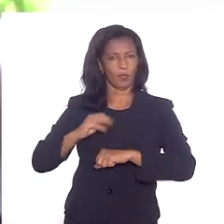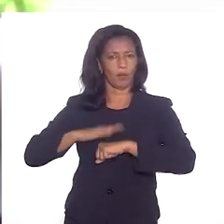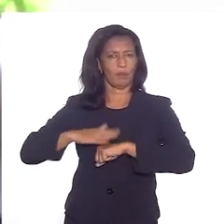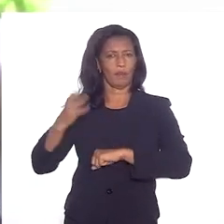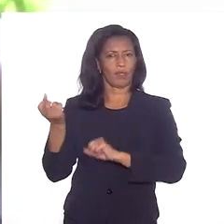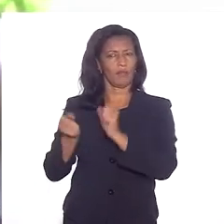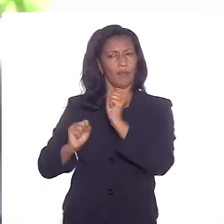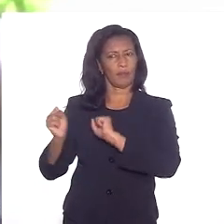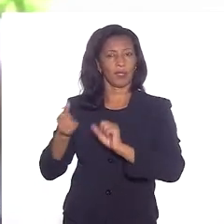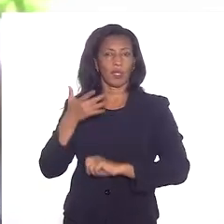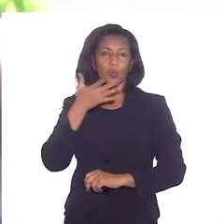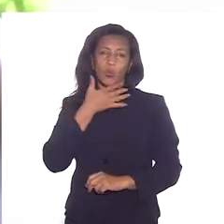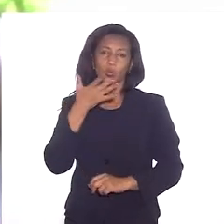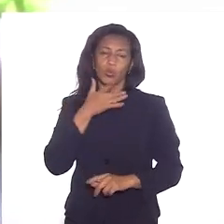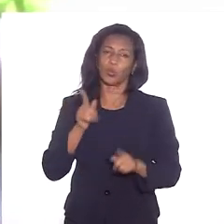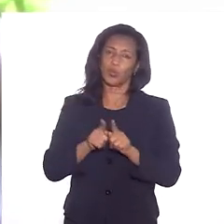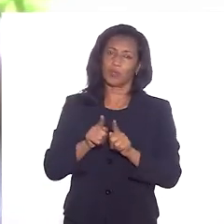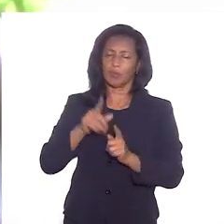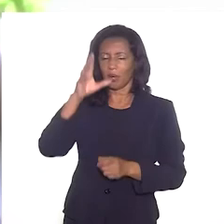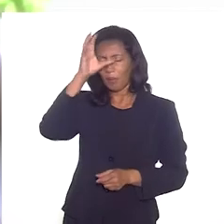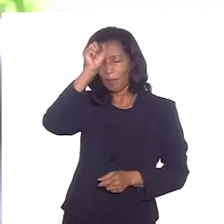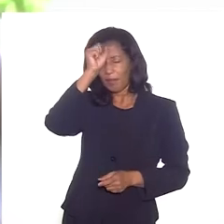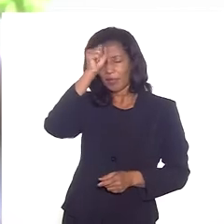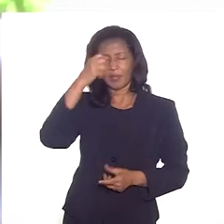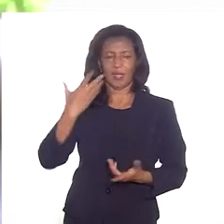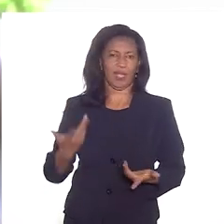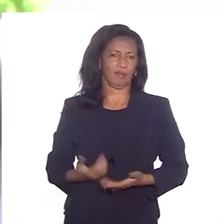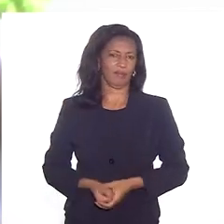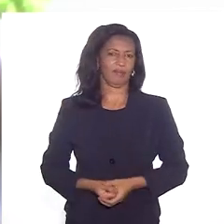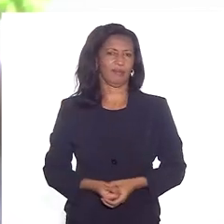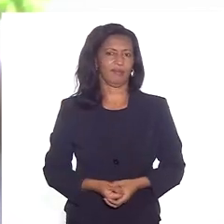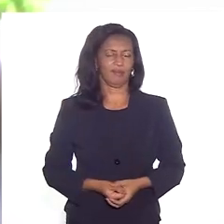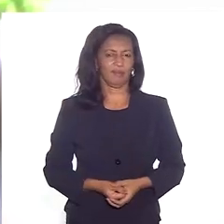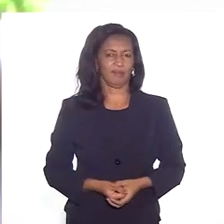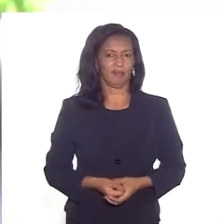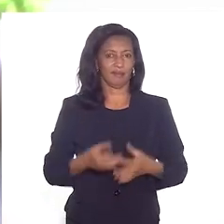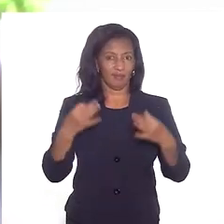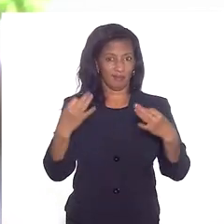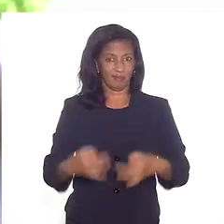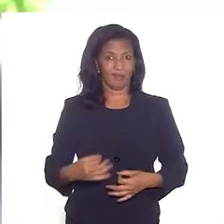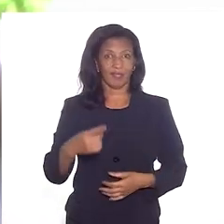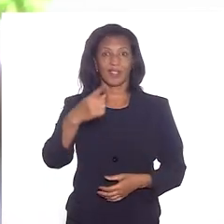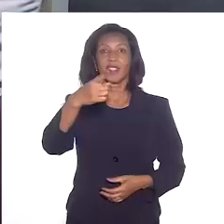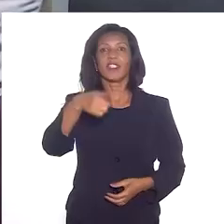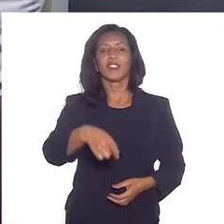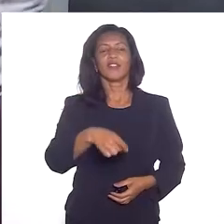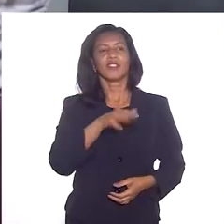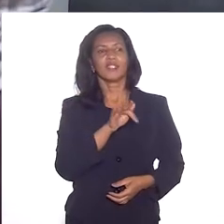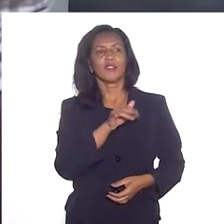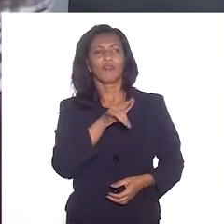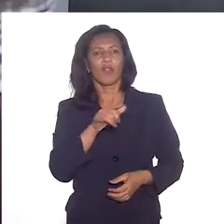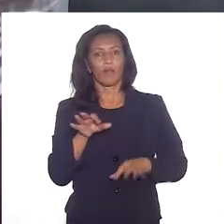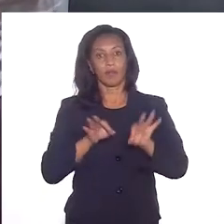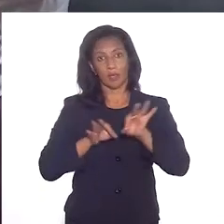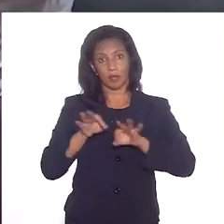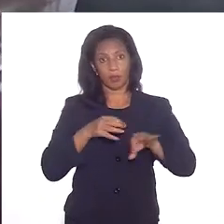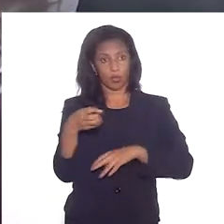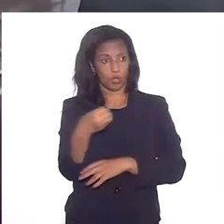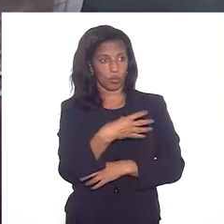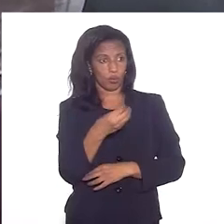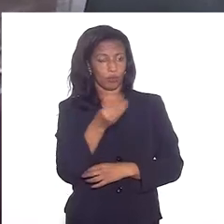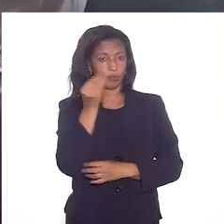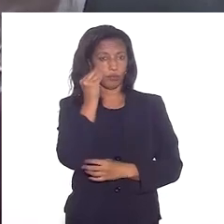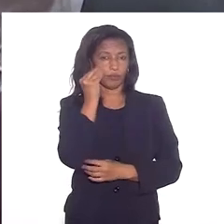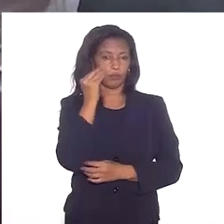na planificação. E é muito gostoso, né? É sempre um aprendizado, então vale a pena. Com certeza. E vocês, Flávia, estão com algum